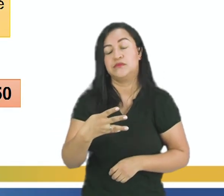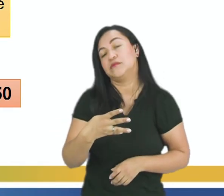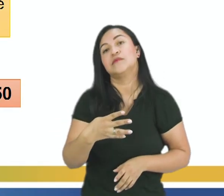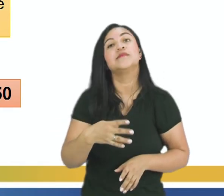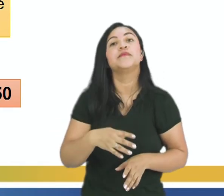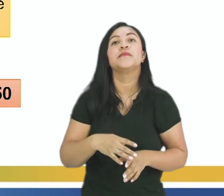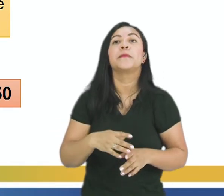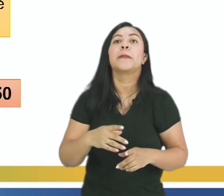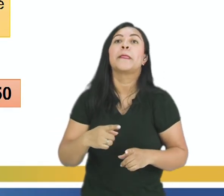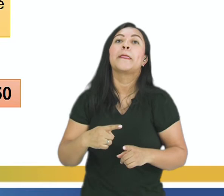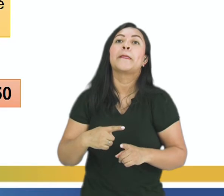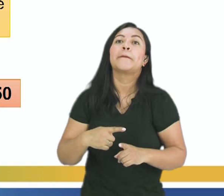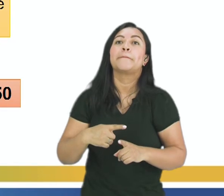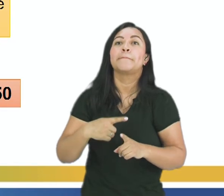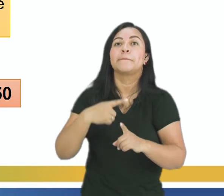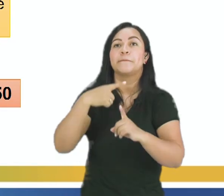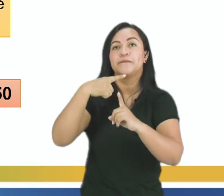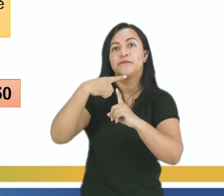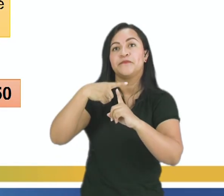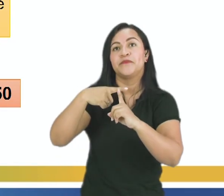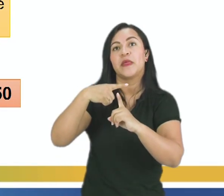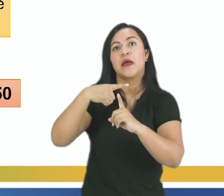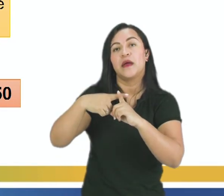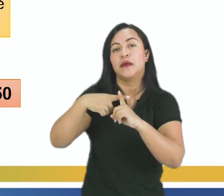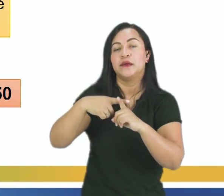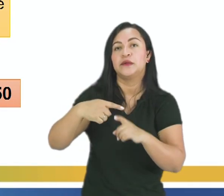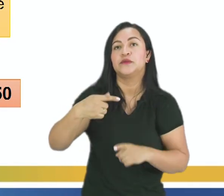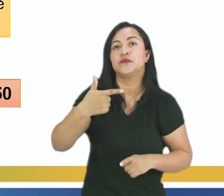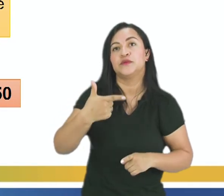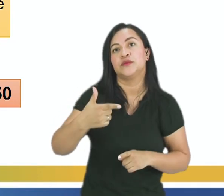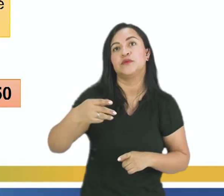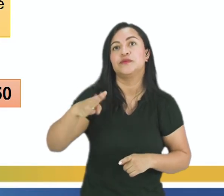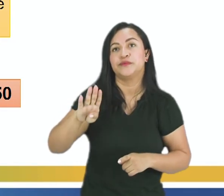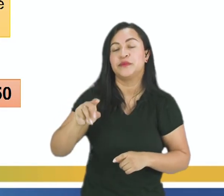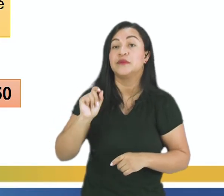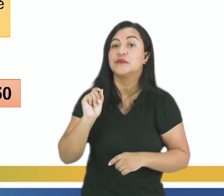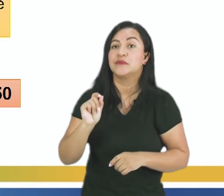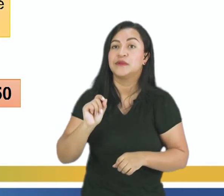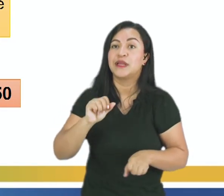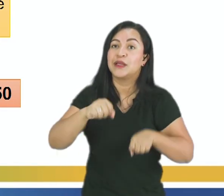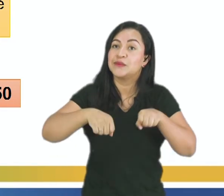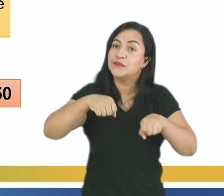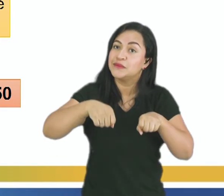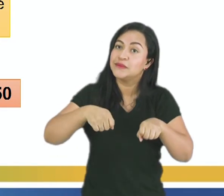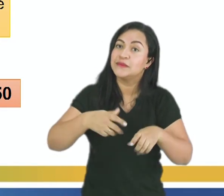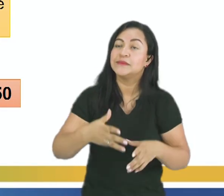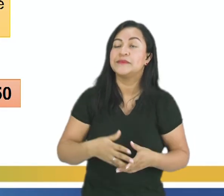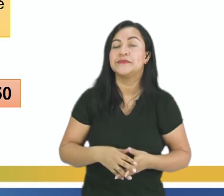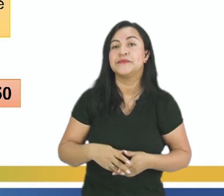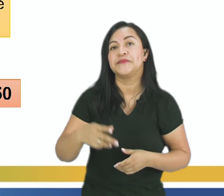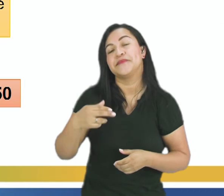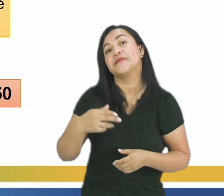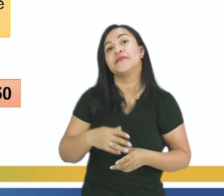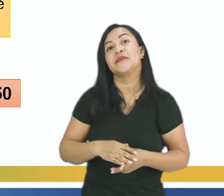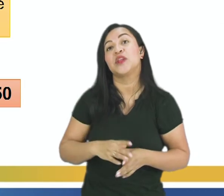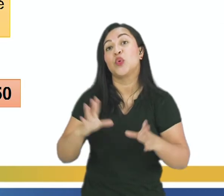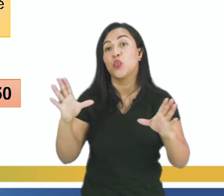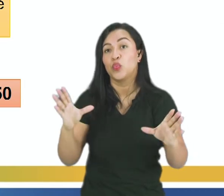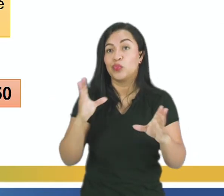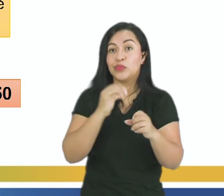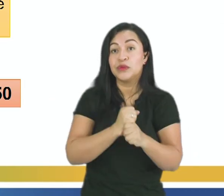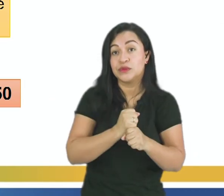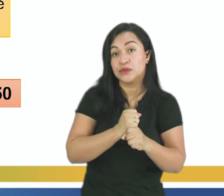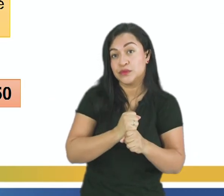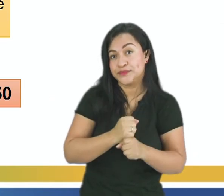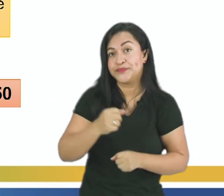rodas vezes S, que é a quantidade de skates, mais 2 rodas vezes B, que é a quantidade de bicicletas. E isso vai dar